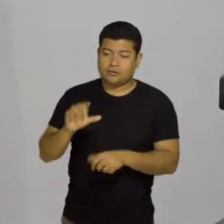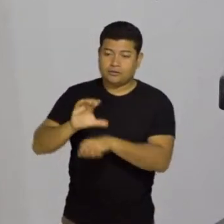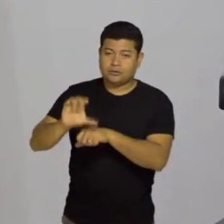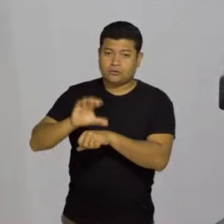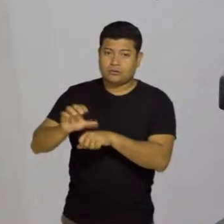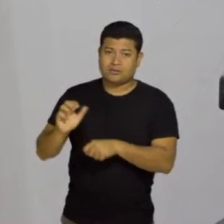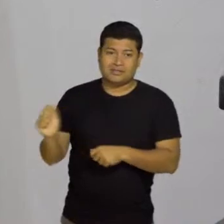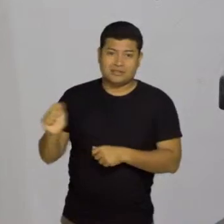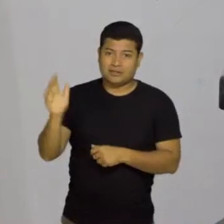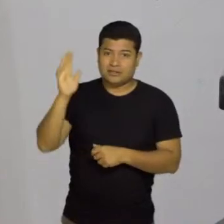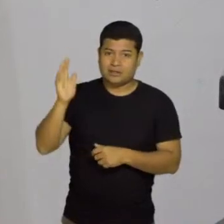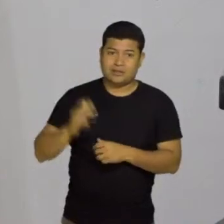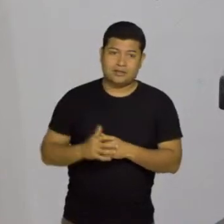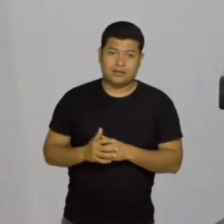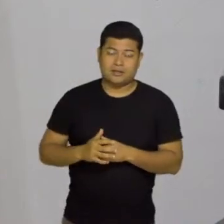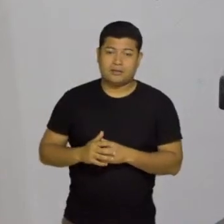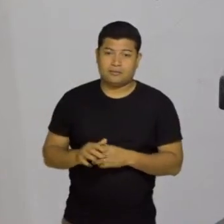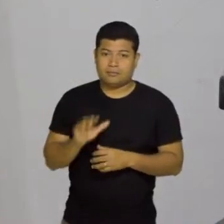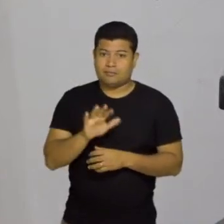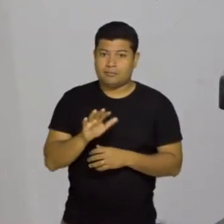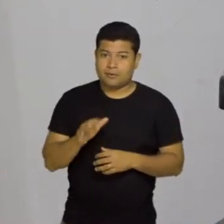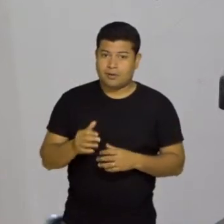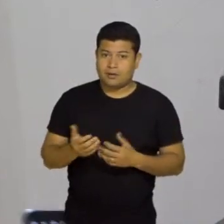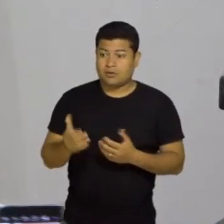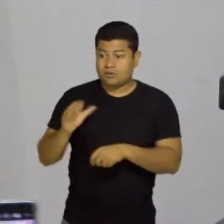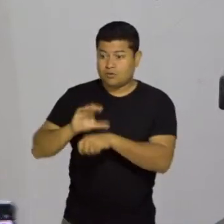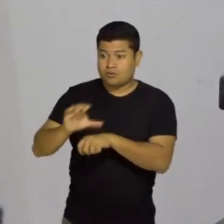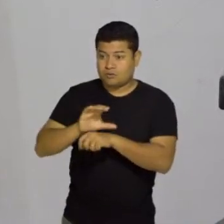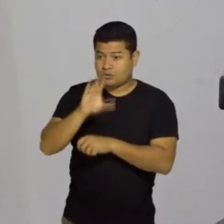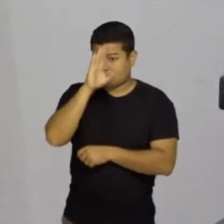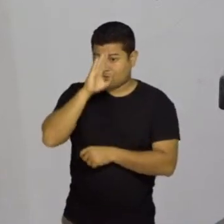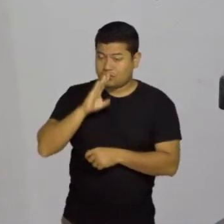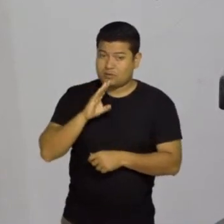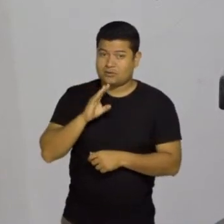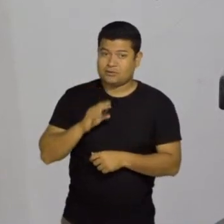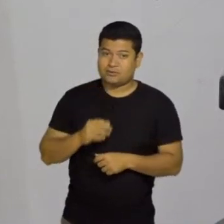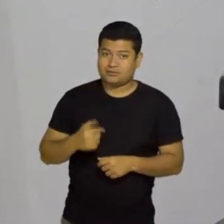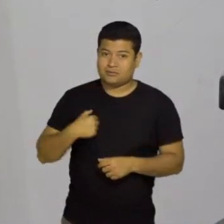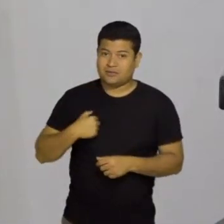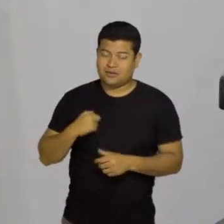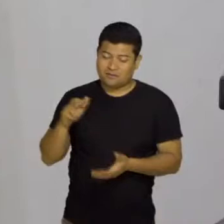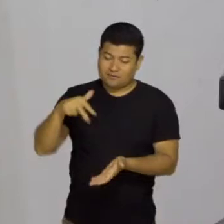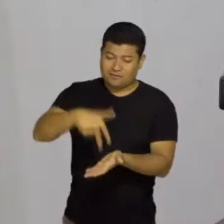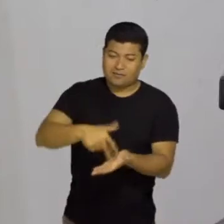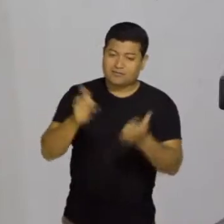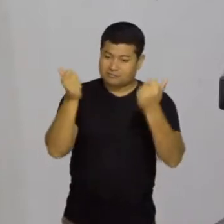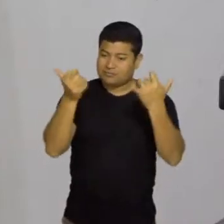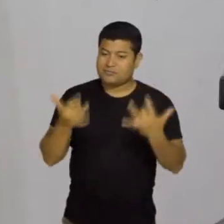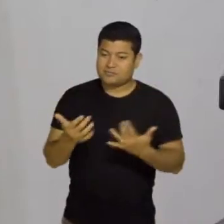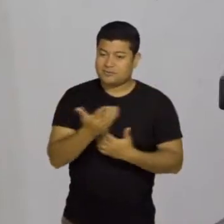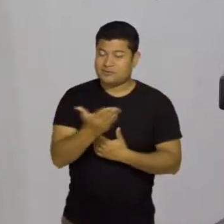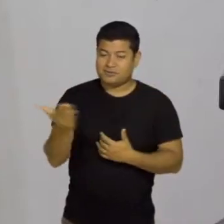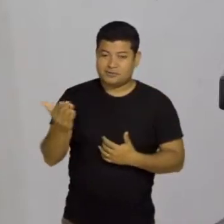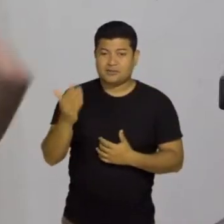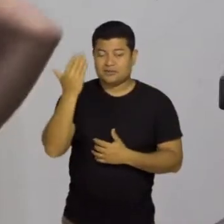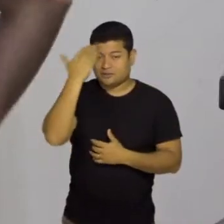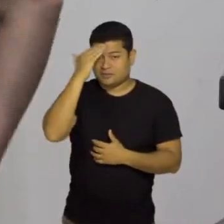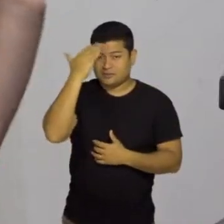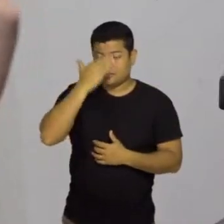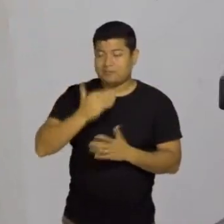dia, mesmo o curso já sendo gratuito. Então, é isso que eu vim trazer para vocês. Obrigada.